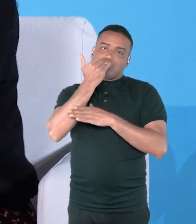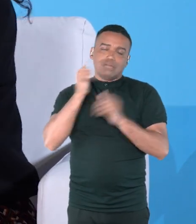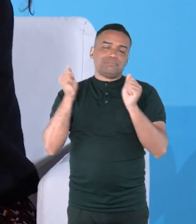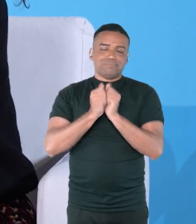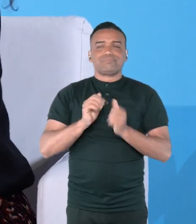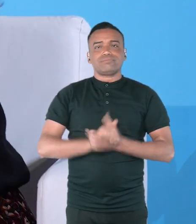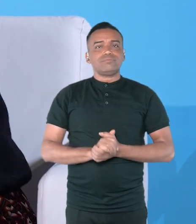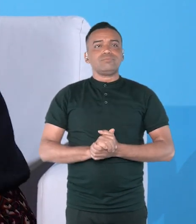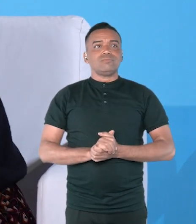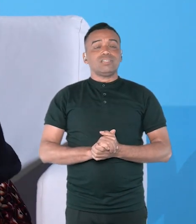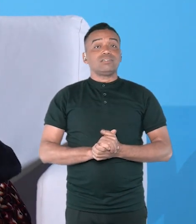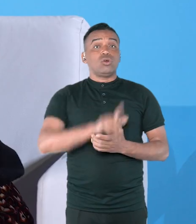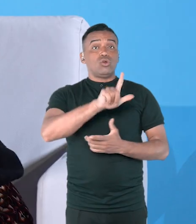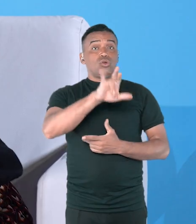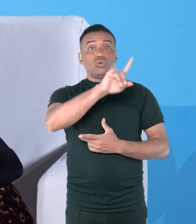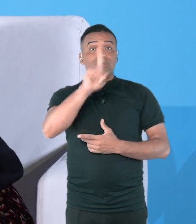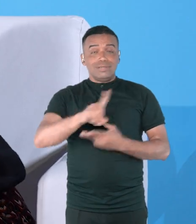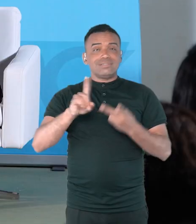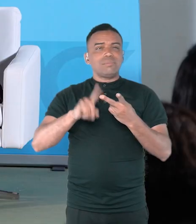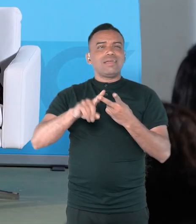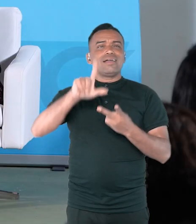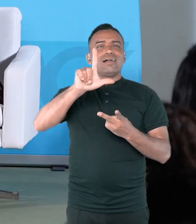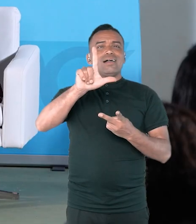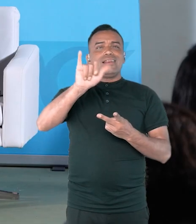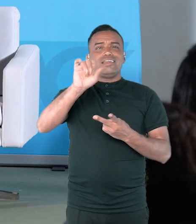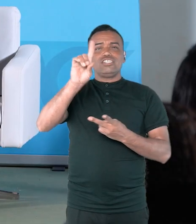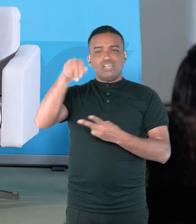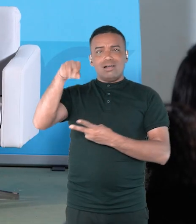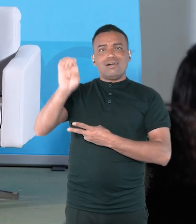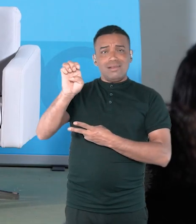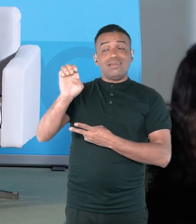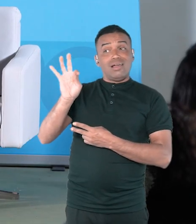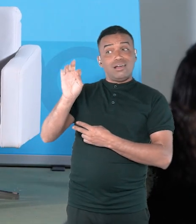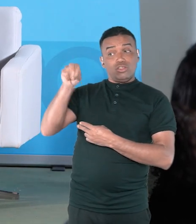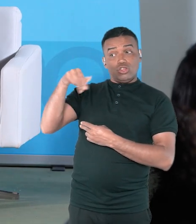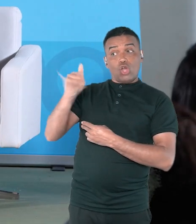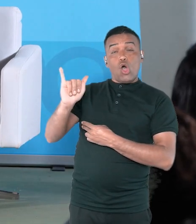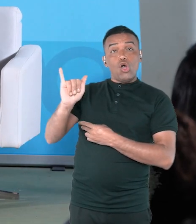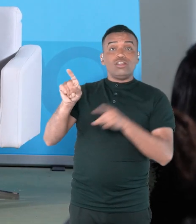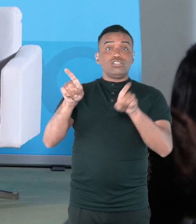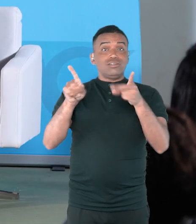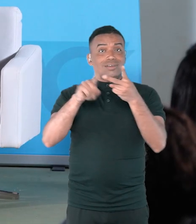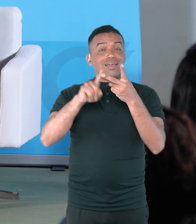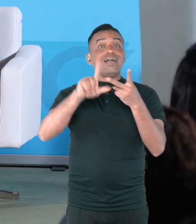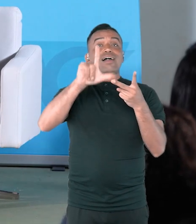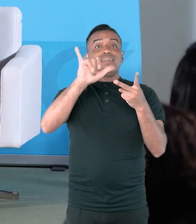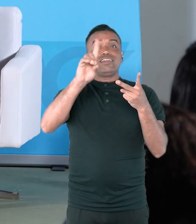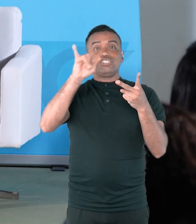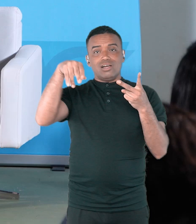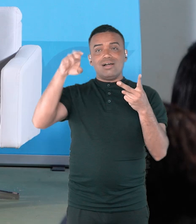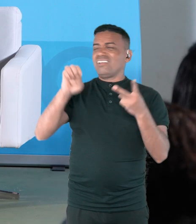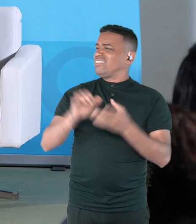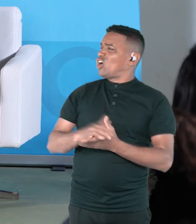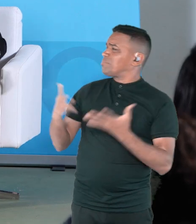eu, o Tony, o Luiz e a Lidiane, mulher do Tony, e o Tony, a Lidiane, tem que contar direitinho a cena São